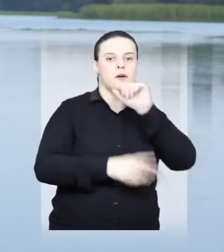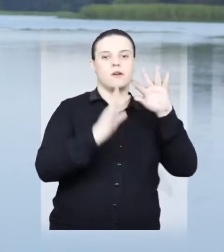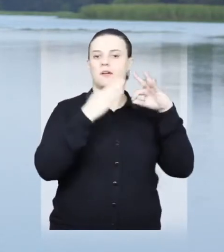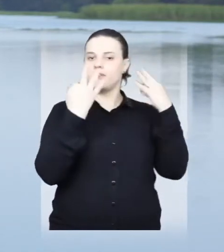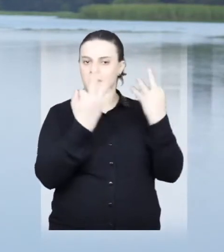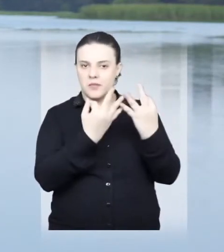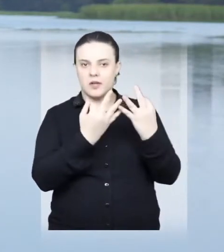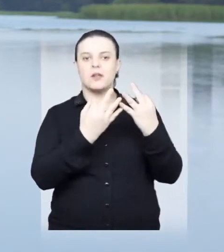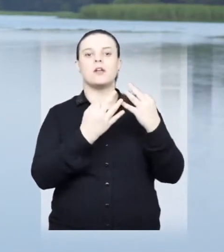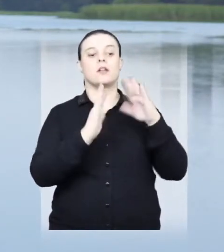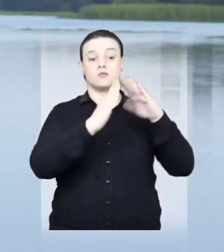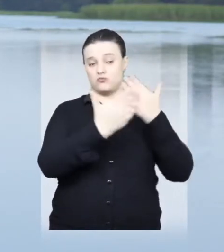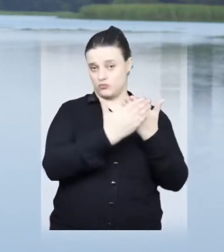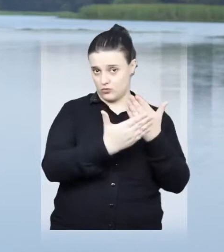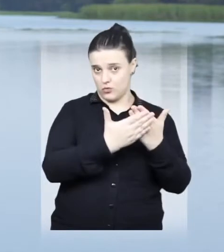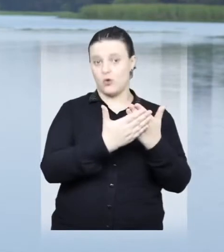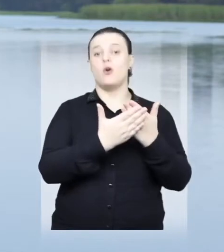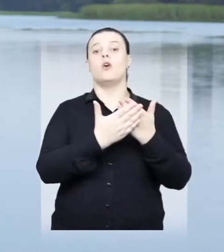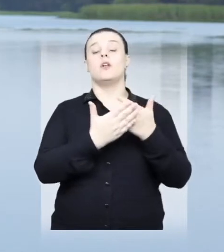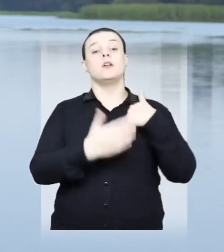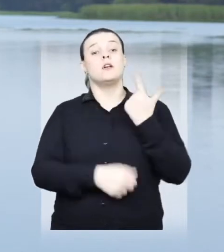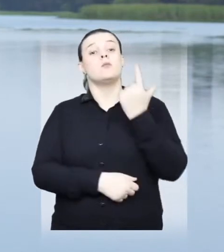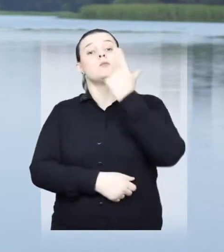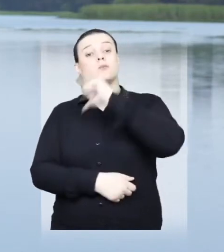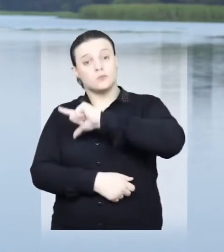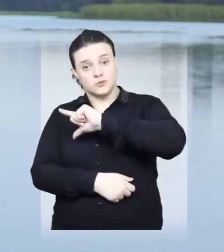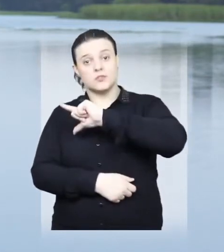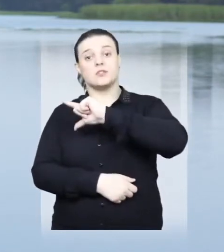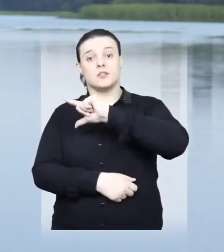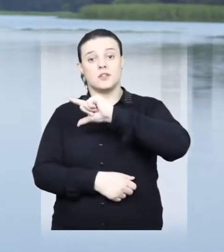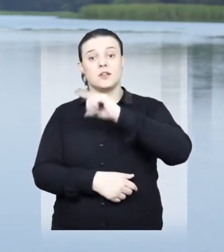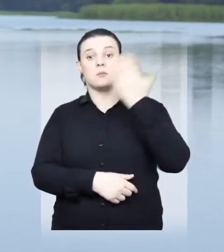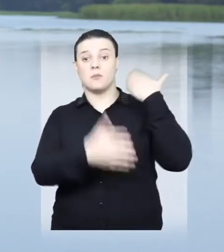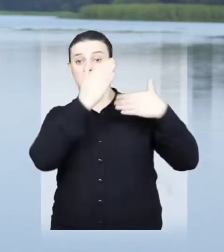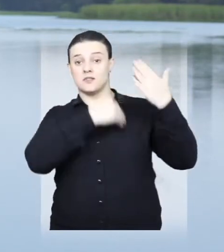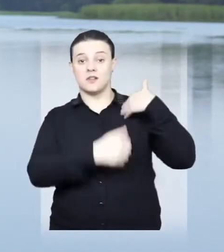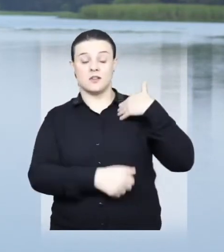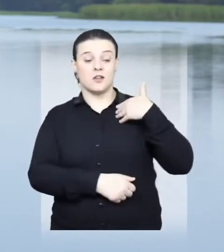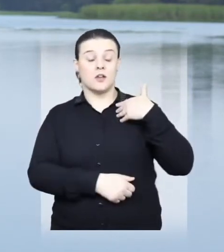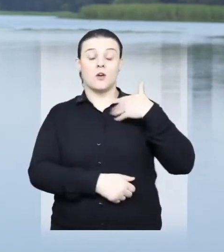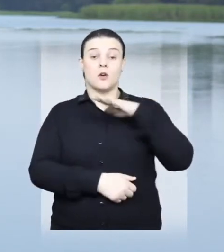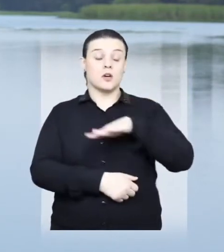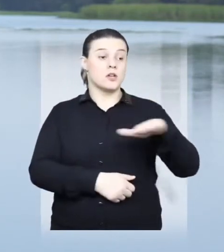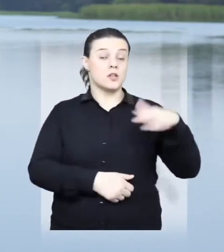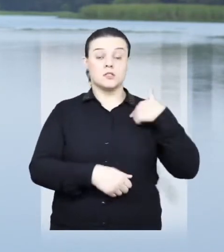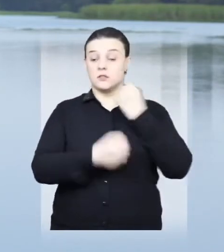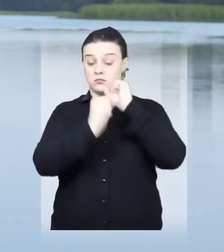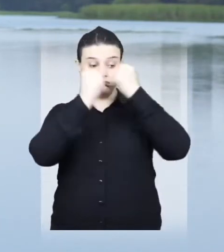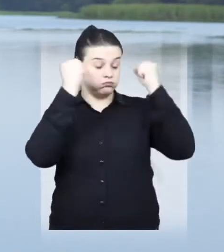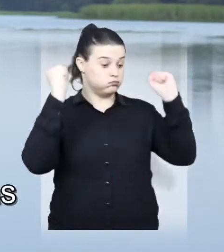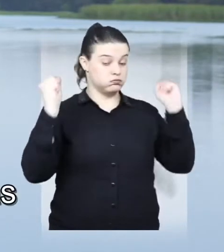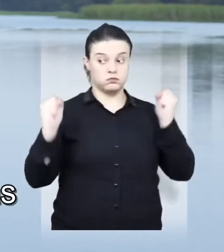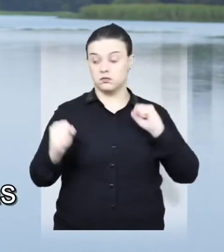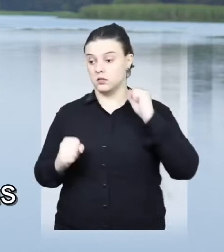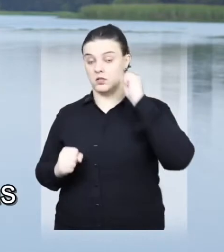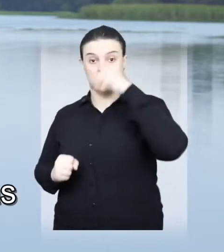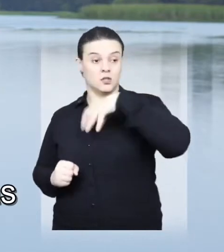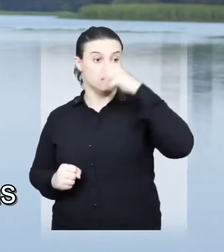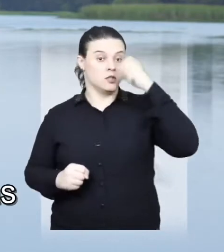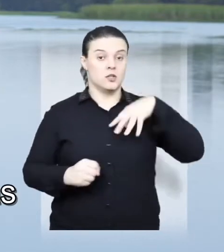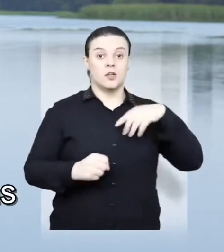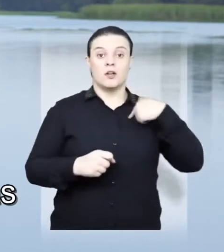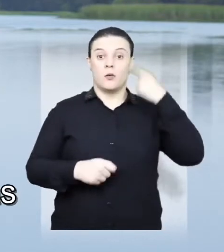com a minha família, com a escola. Então eu consegui, eu era uma criança muito agressiva, eu achava